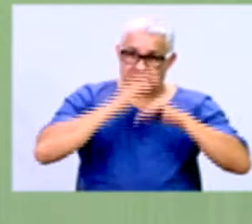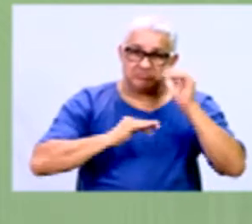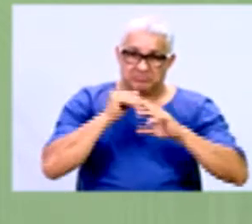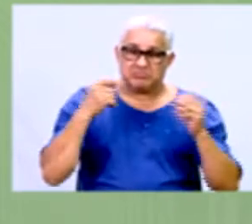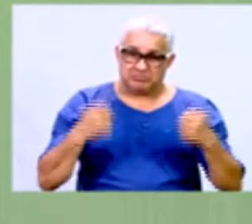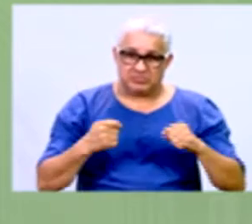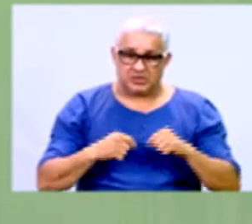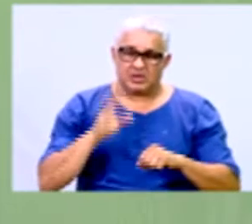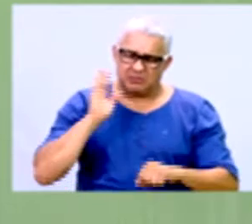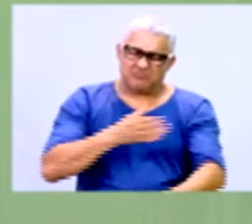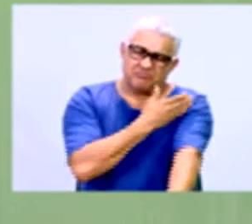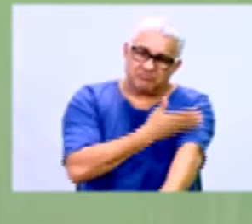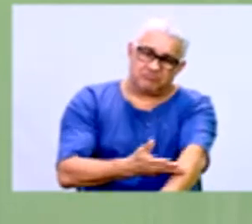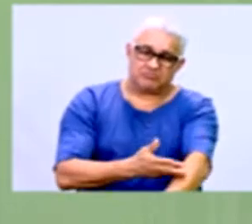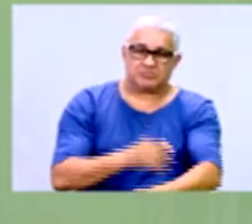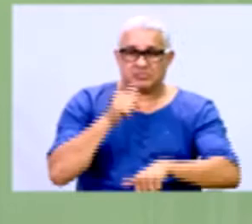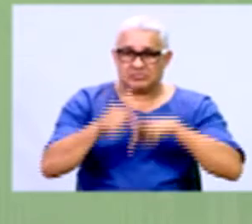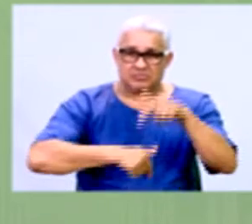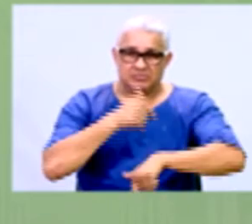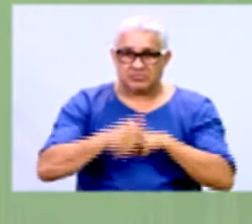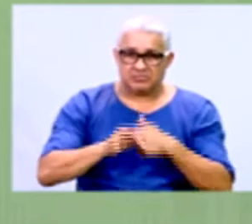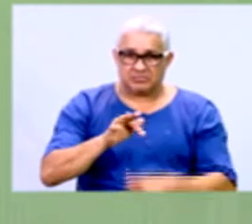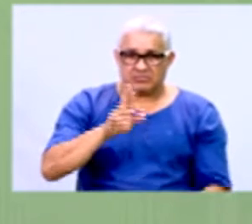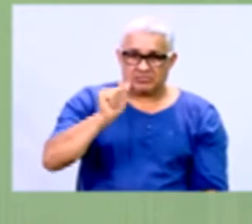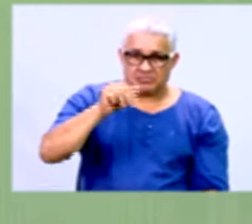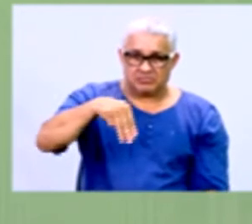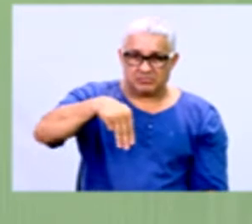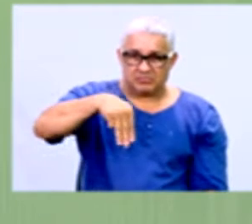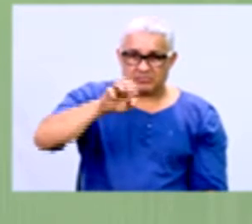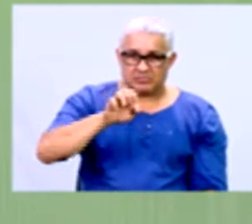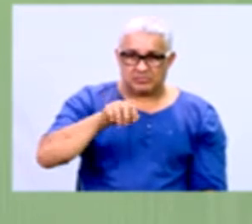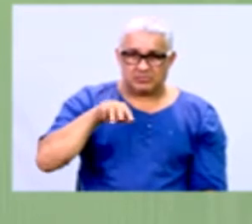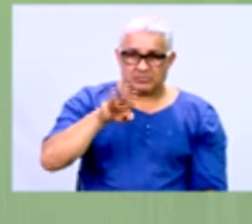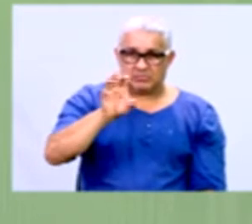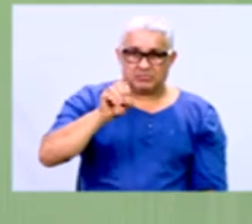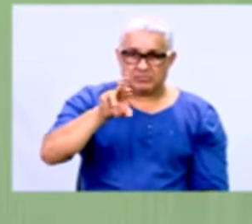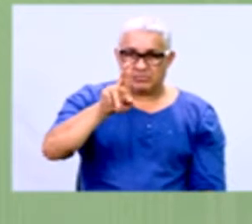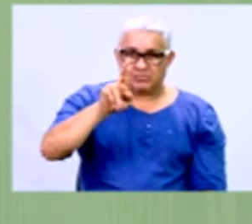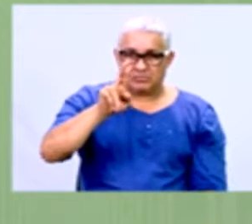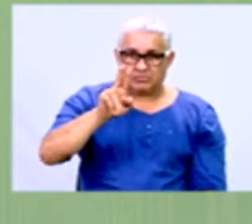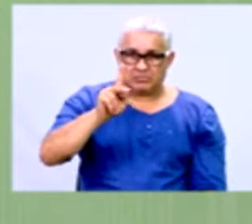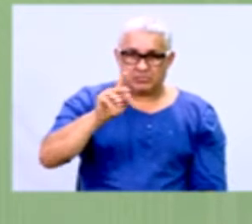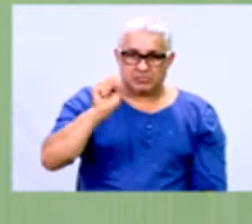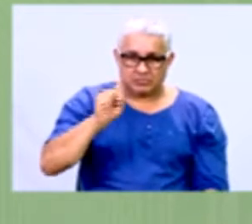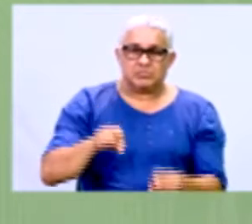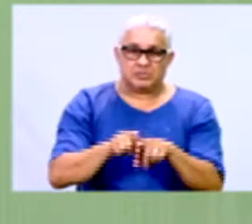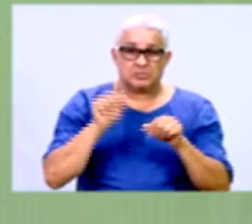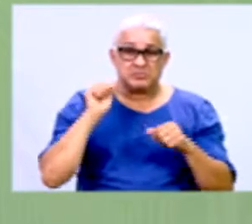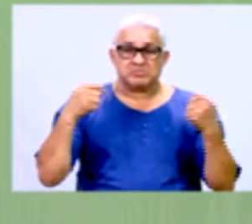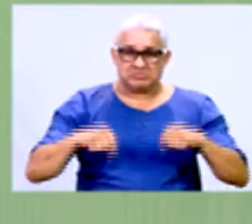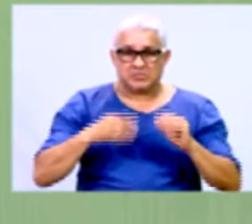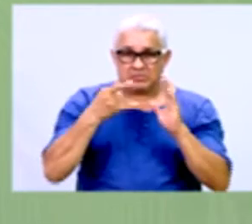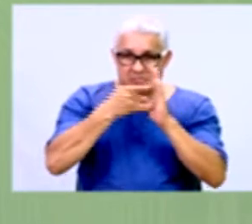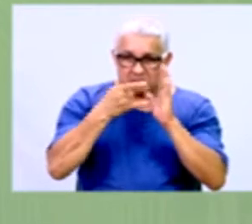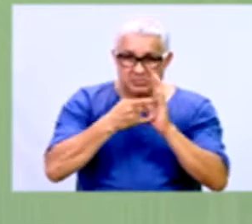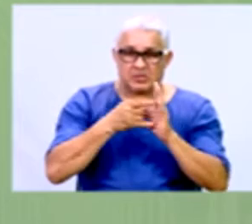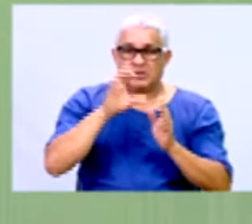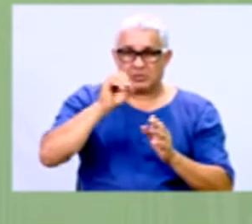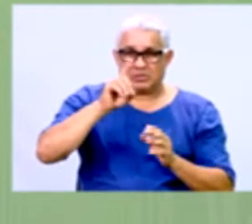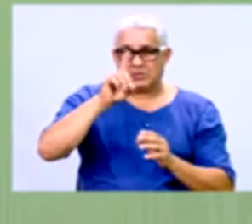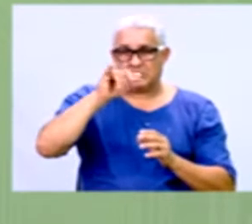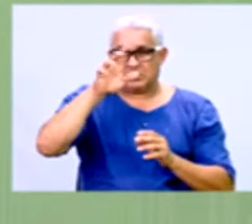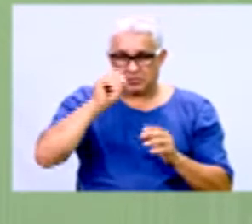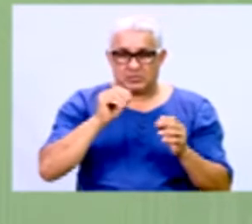está acostumado a trabalhar com frameworks, para ele fica bem tranquilo, né? Mas se ele tiver que programar ali na mão, fazer os códigos